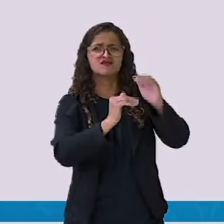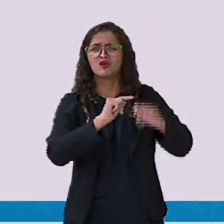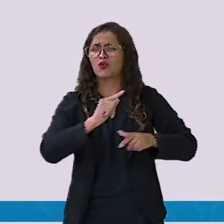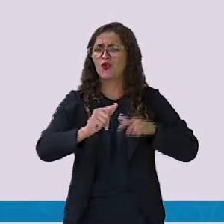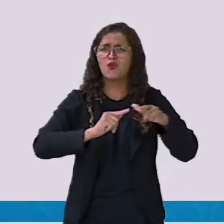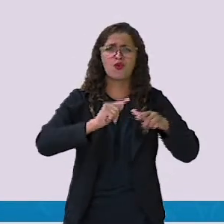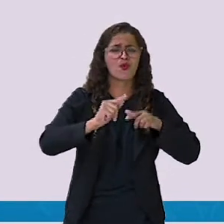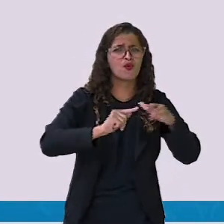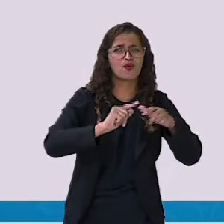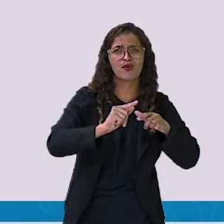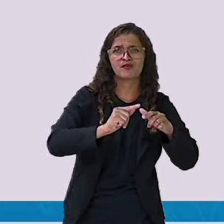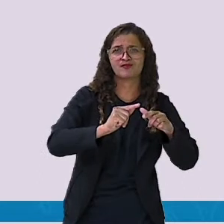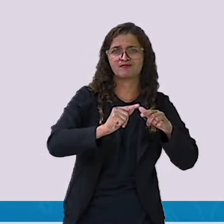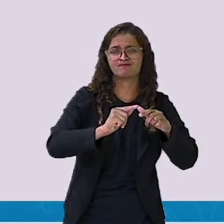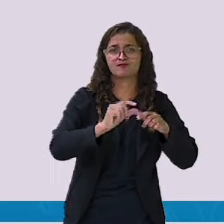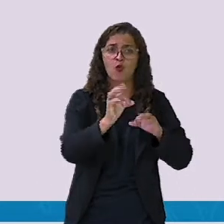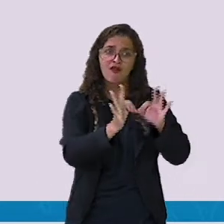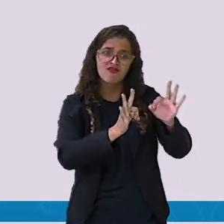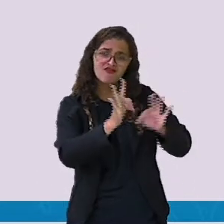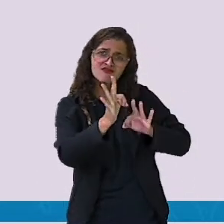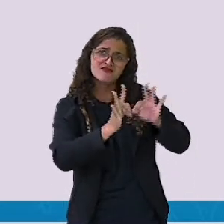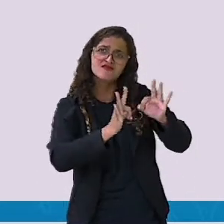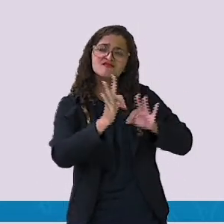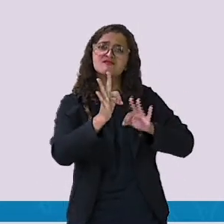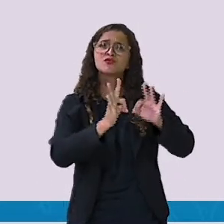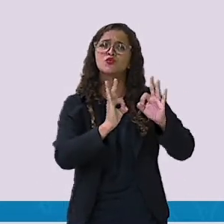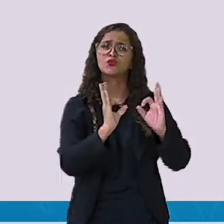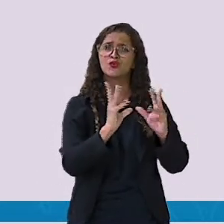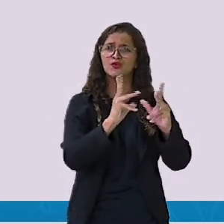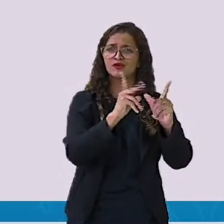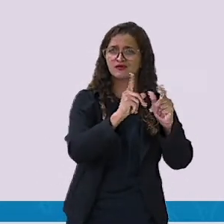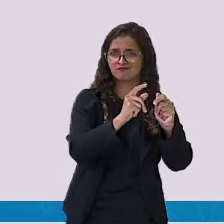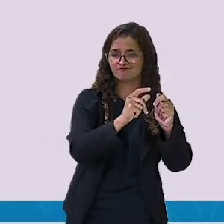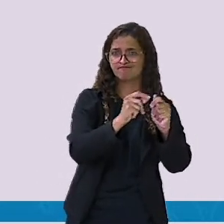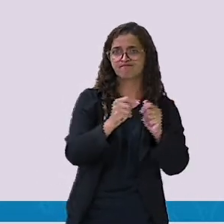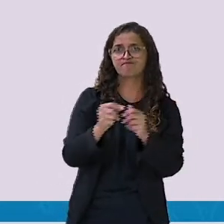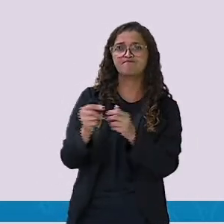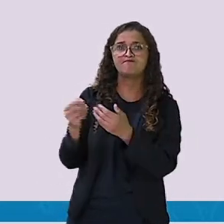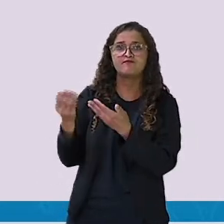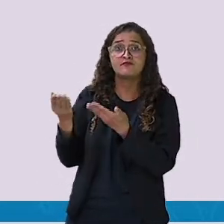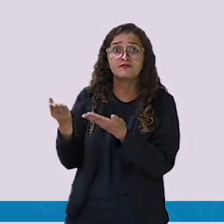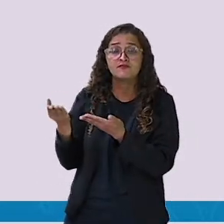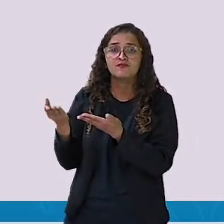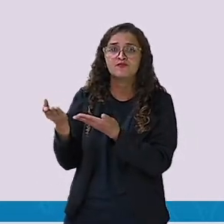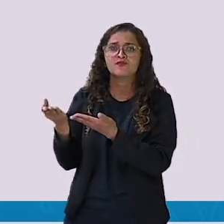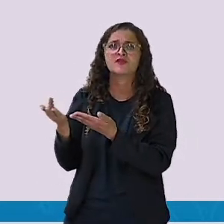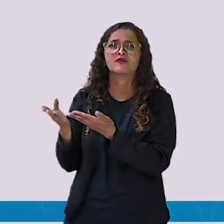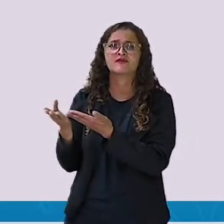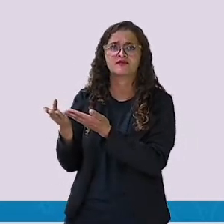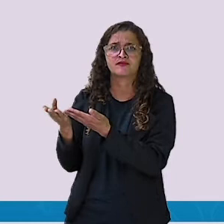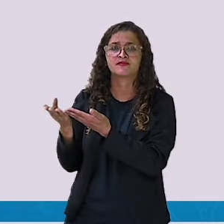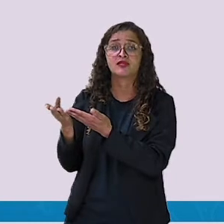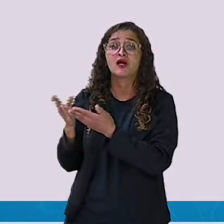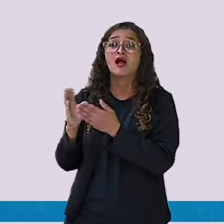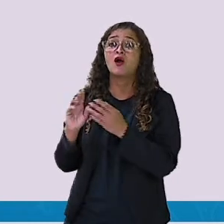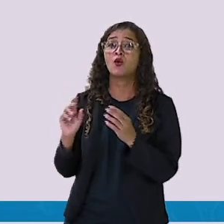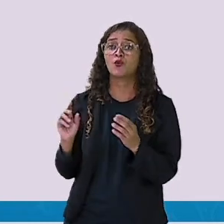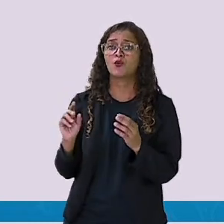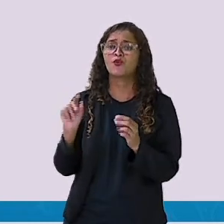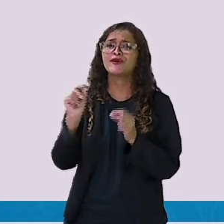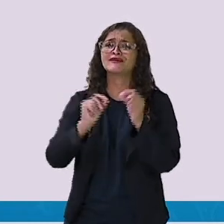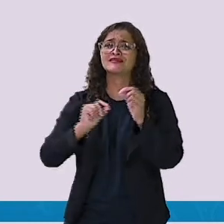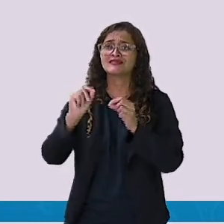Agroindústria familiar. O importante trabalho nas agroindústrias é a chamada que se refere ao trabalho